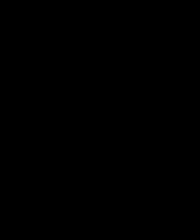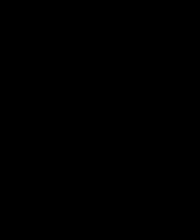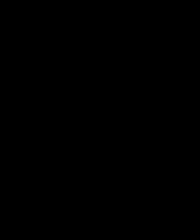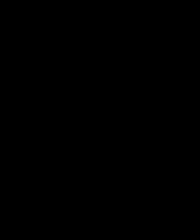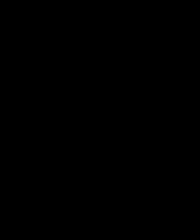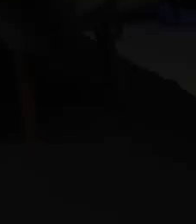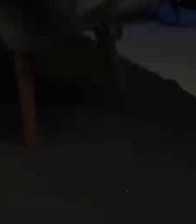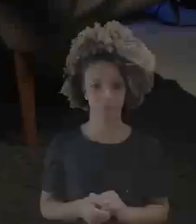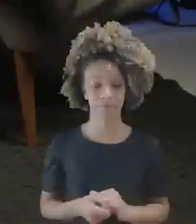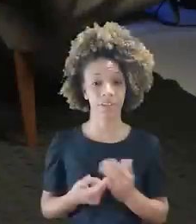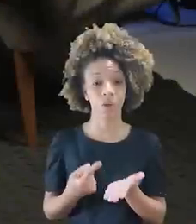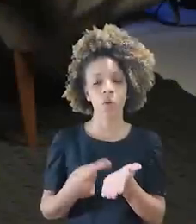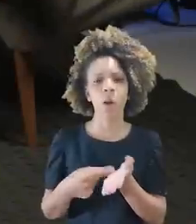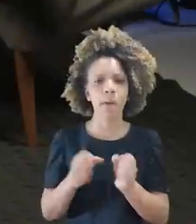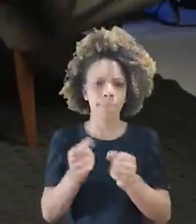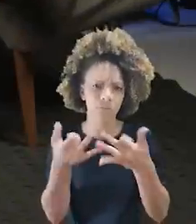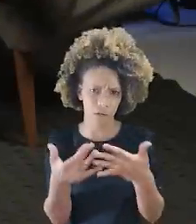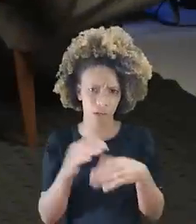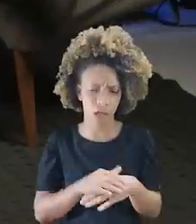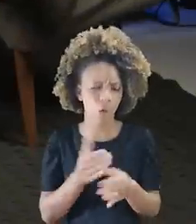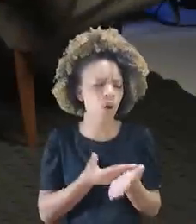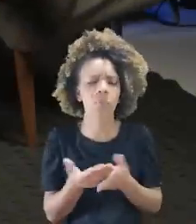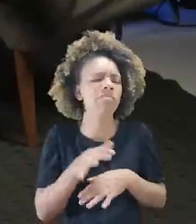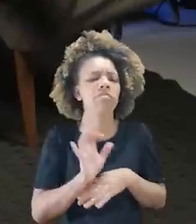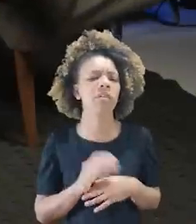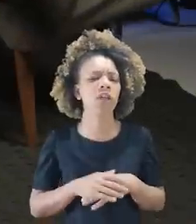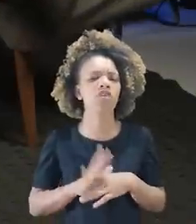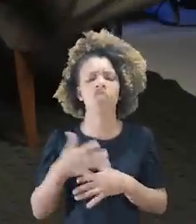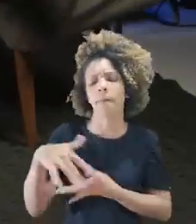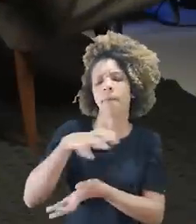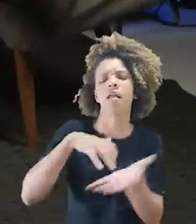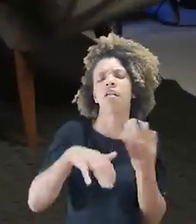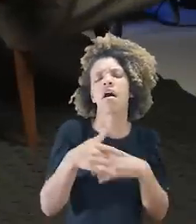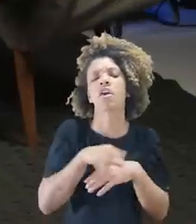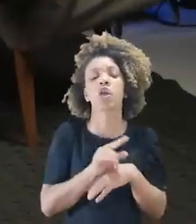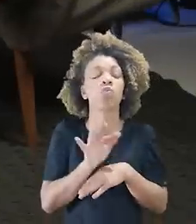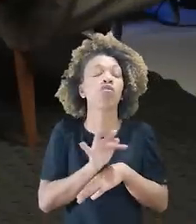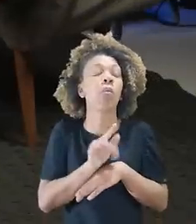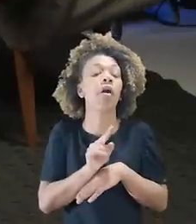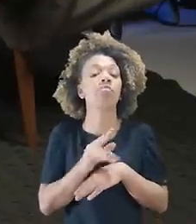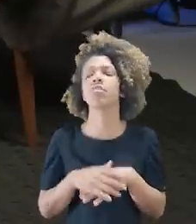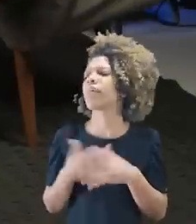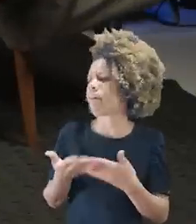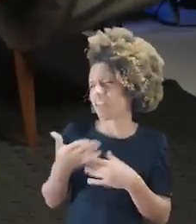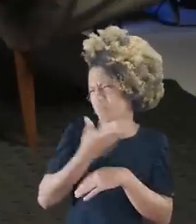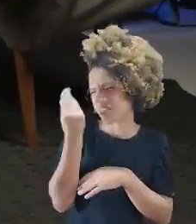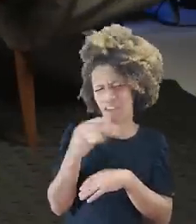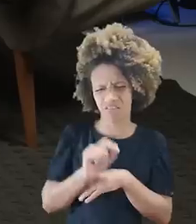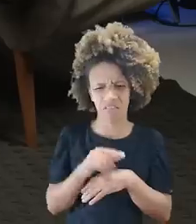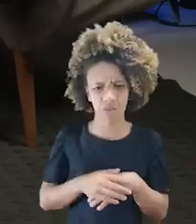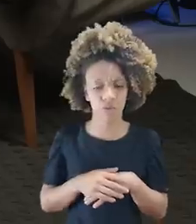acabado se não estamos combinando com posso falar eu quero começar já sim já na bagunça mesmo aqui não é formal é